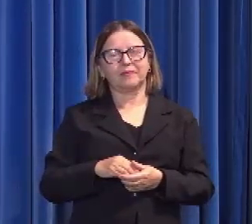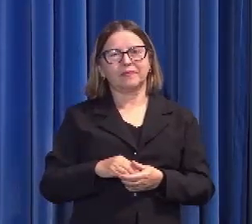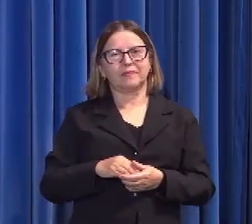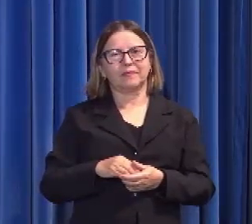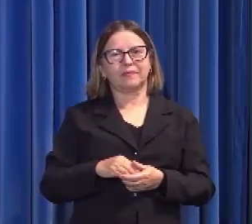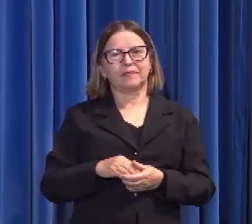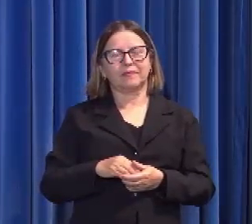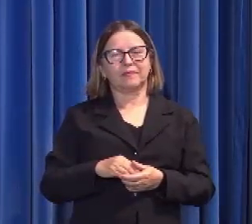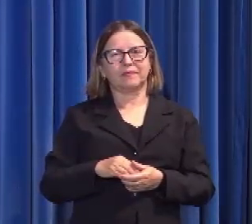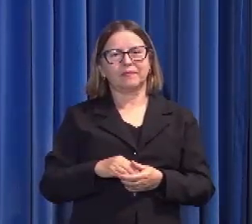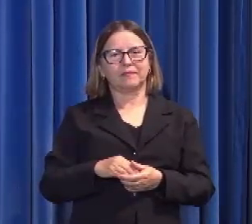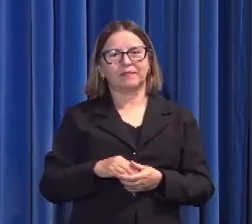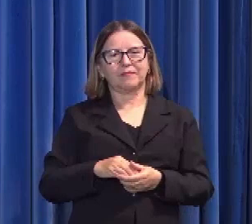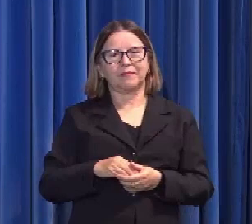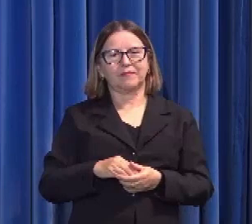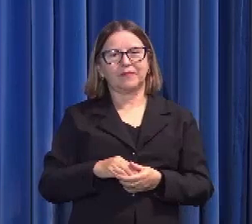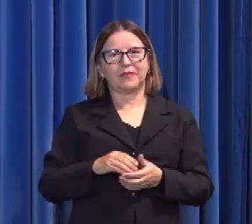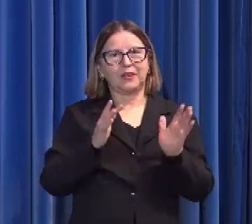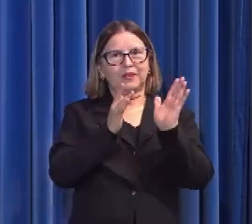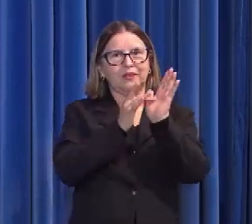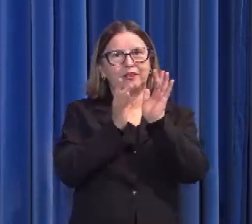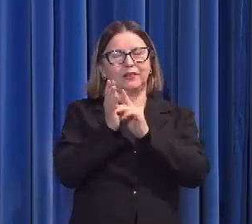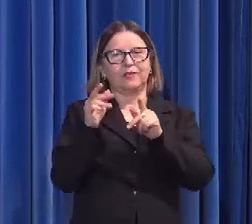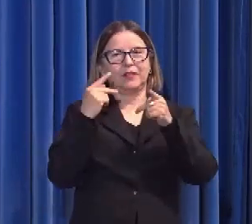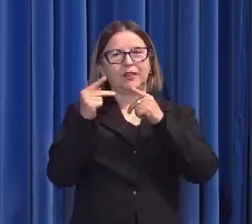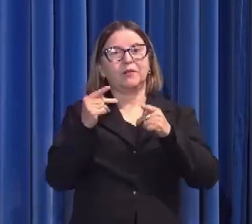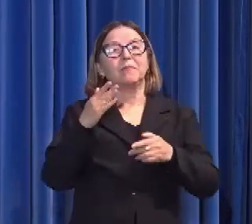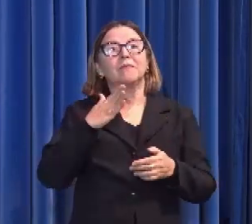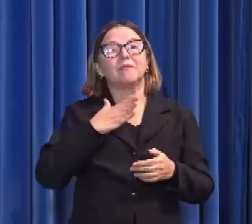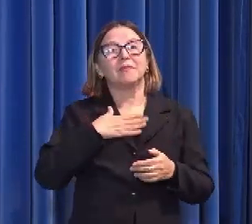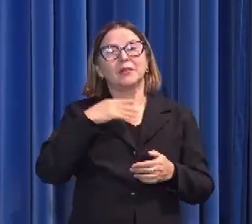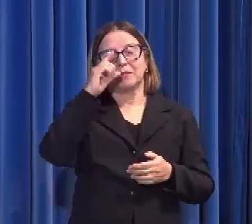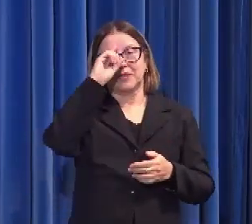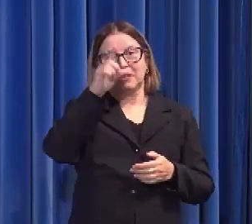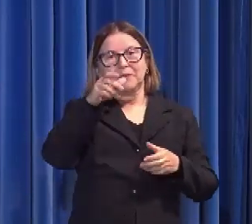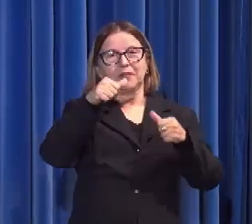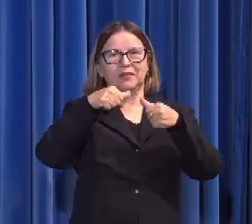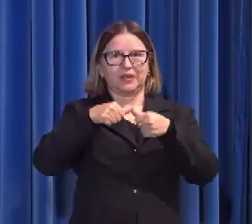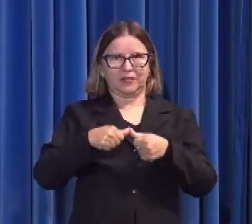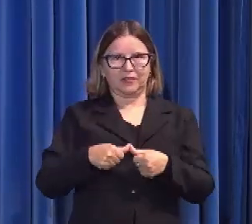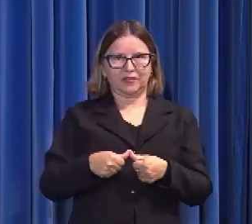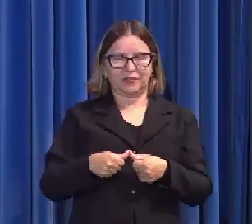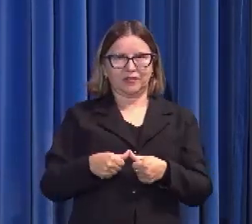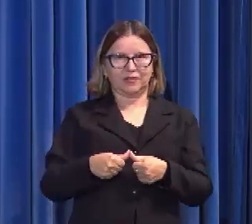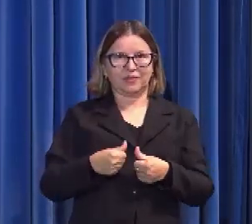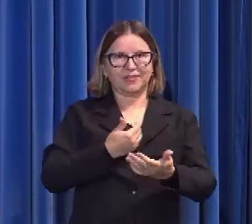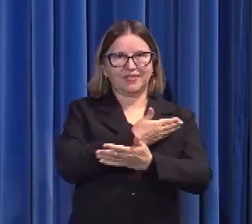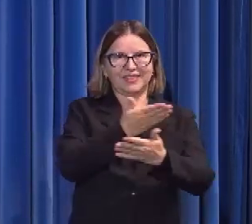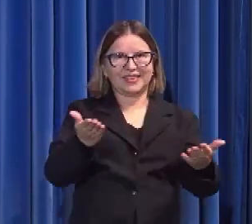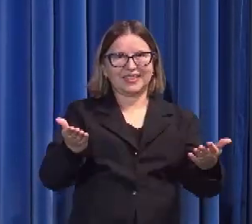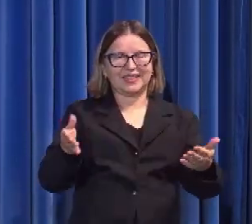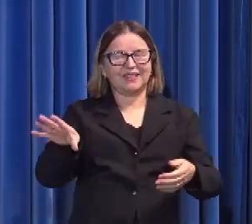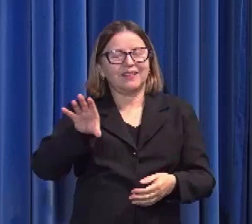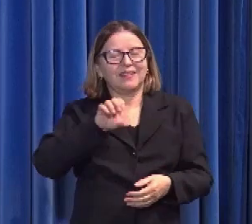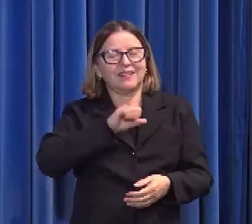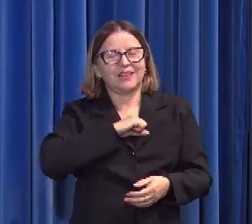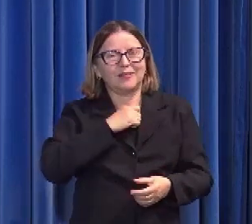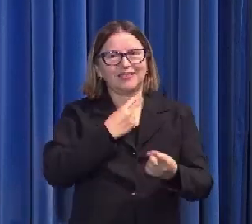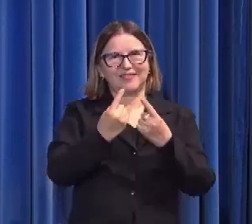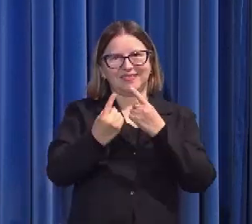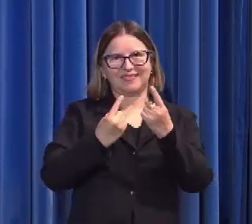e ele agora fala que o meu mandamento é esse que vos a mês